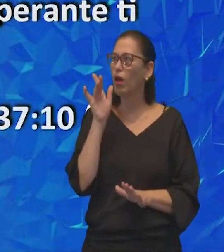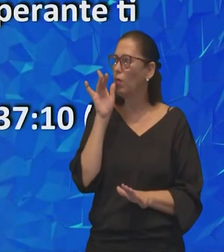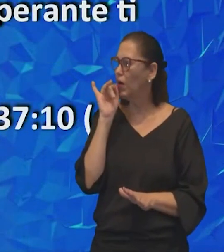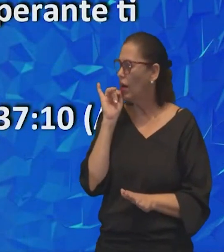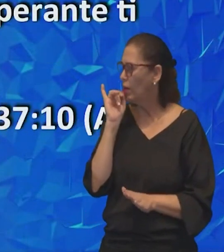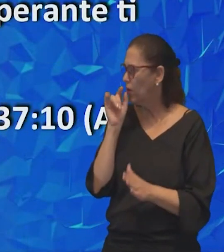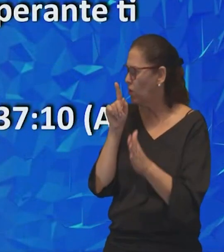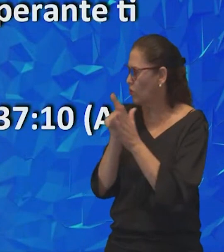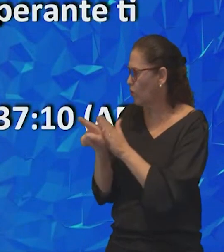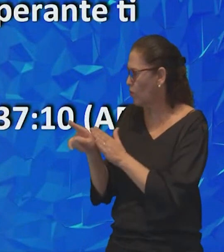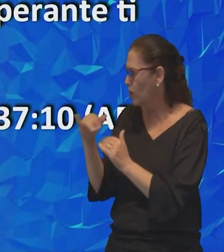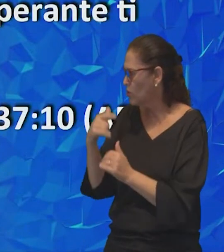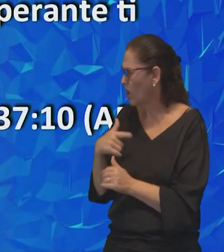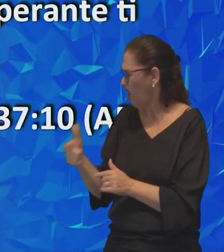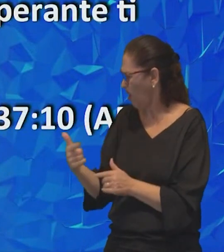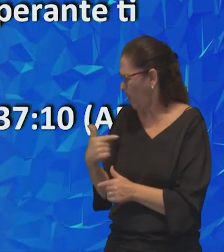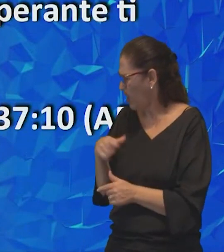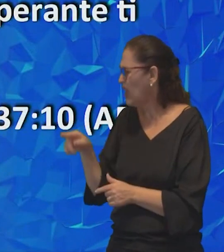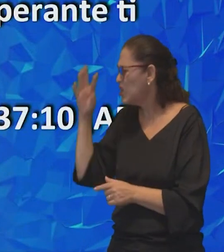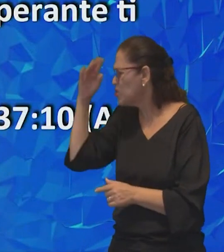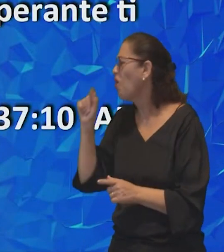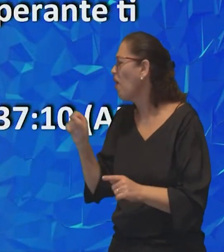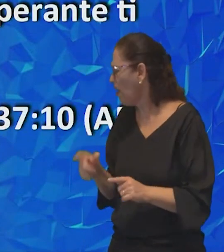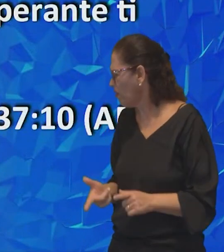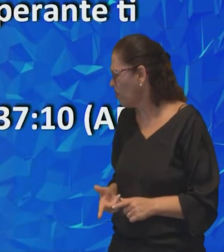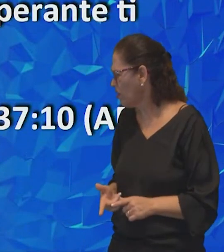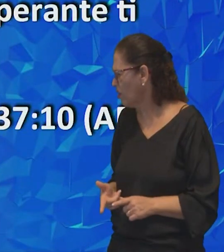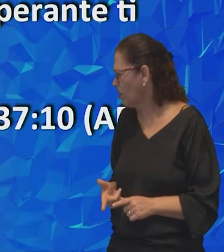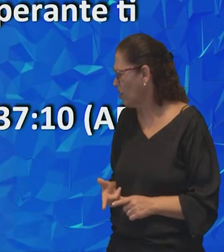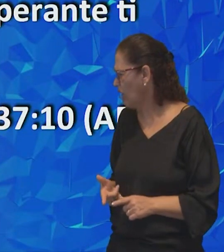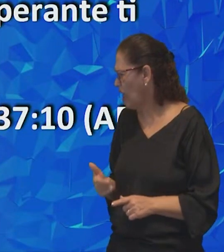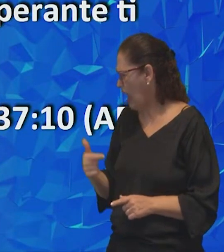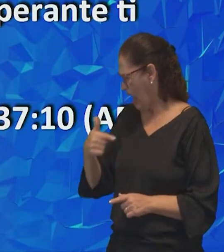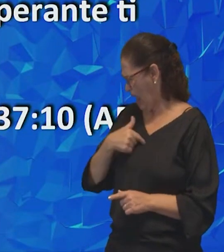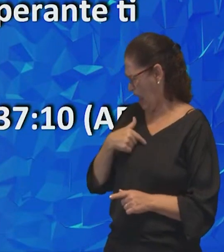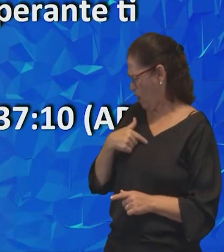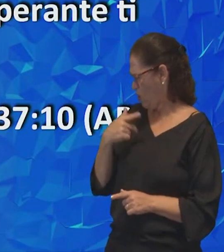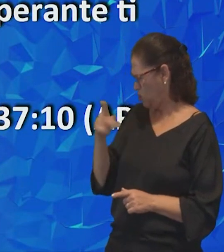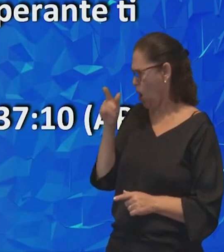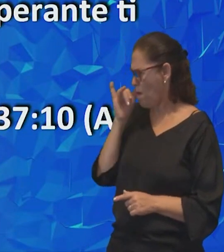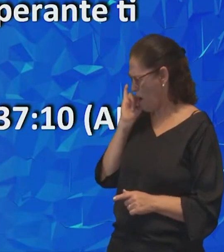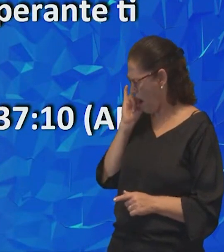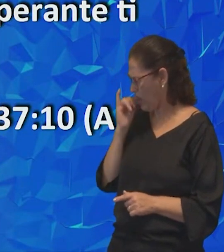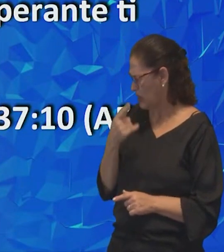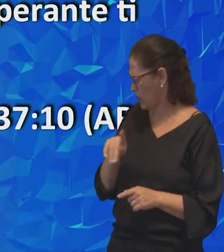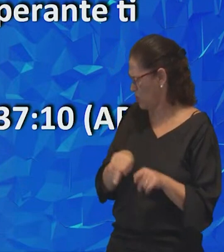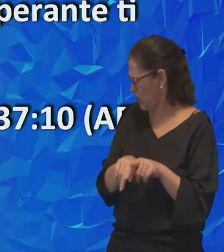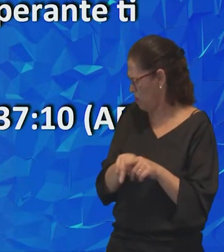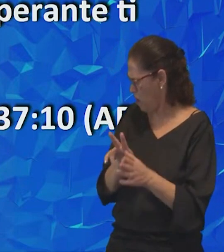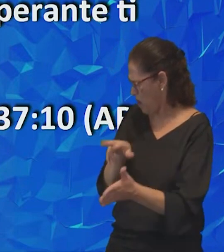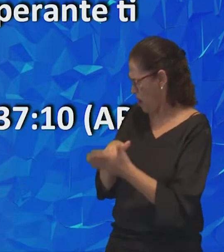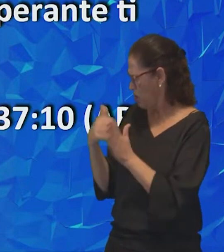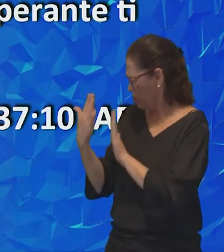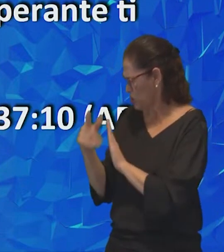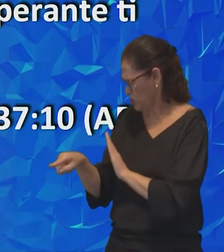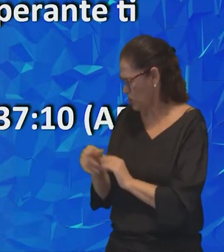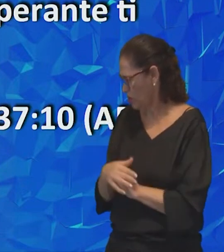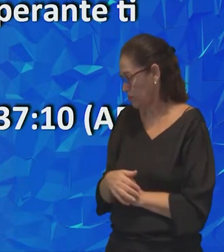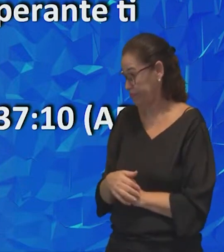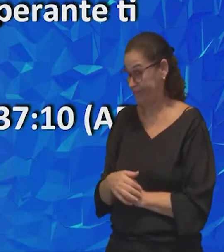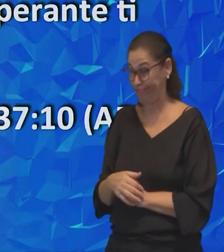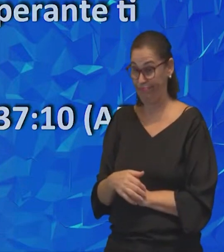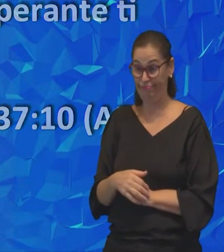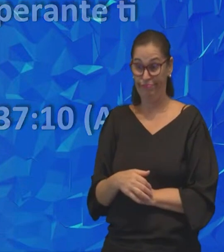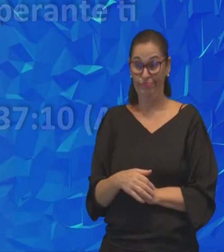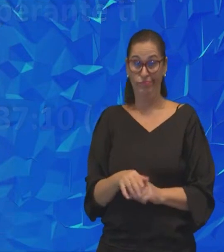Acaso viremos eu e teus irmãos, tua mãe e teus irmãos, a inclinar-nos perante ti? Seus irmãos lhe tinham ciúmes,